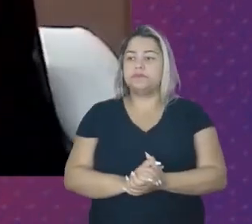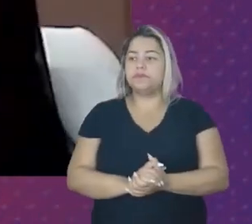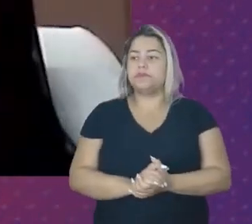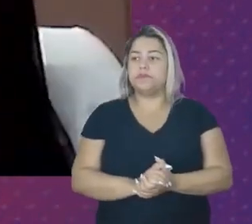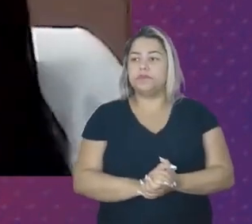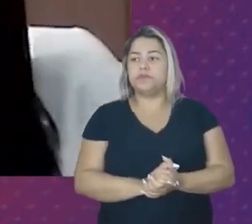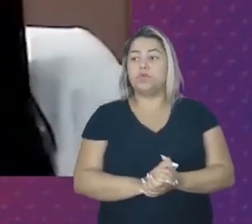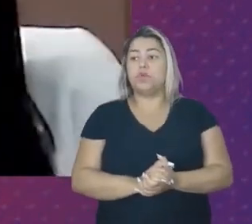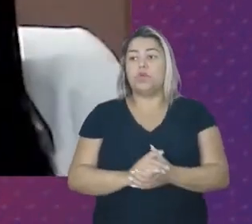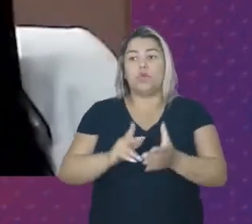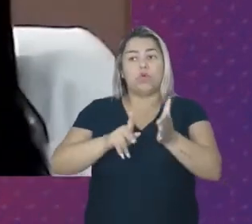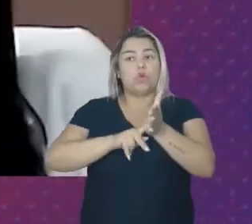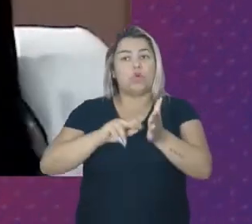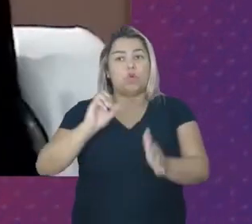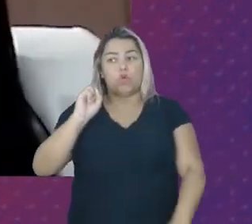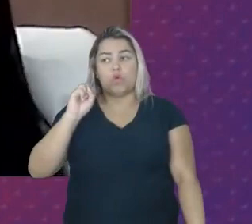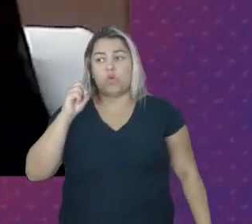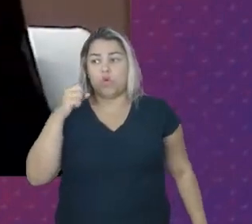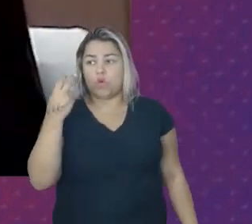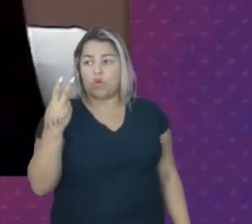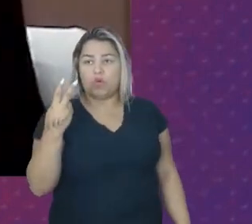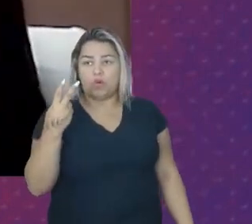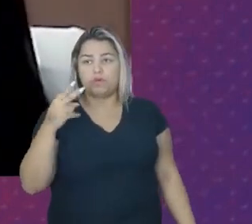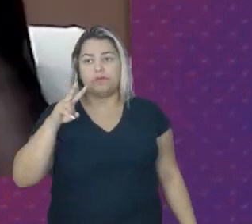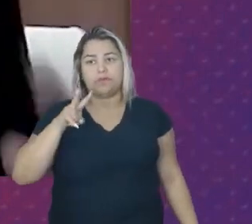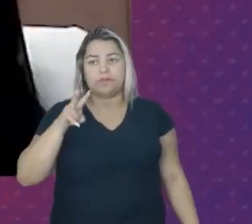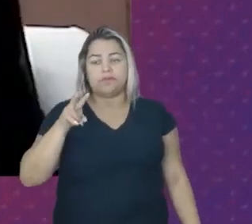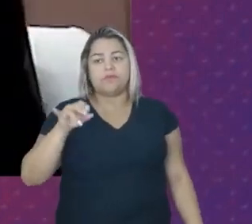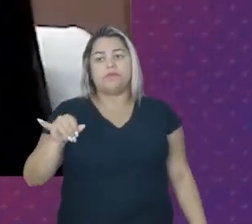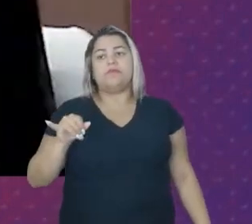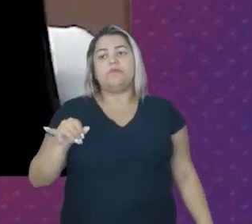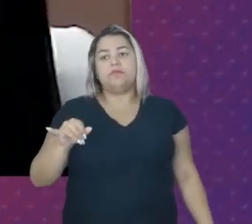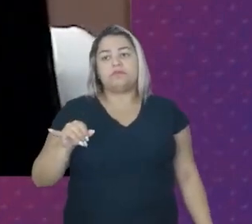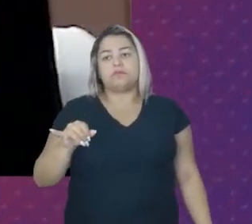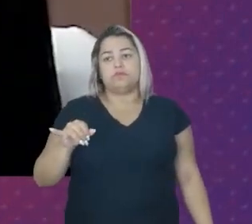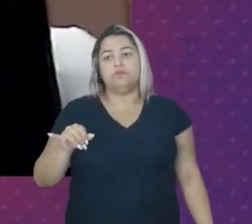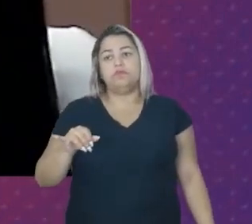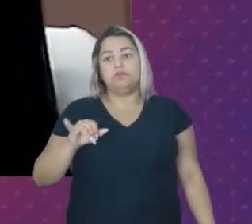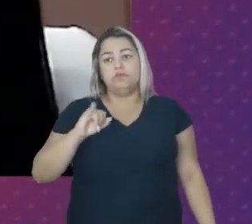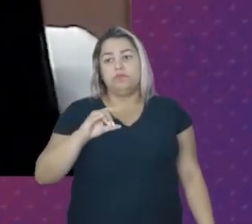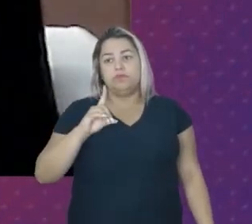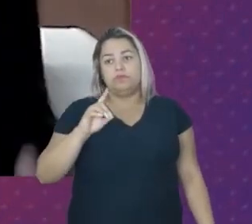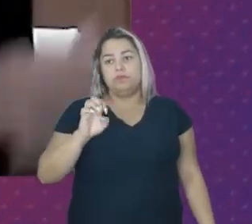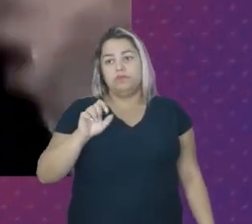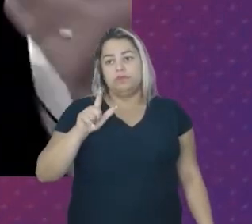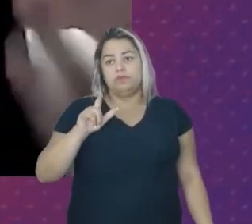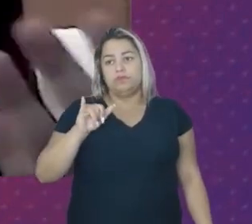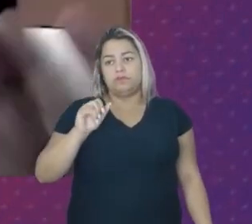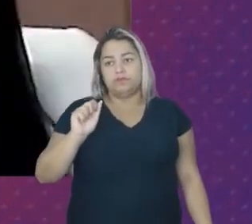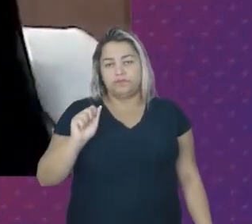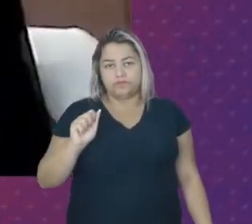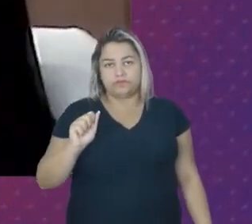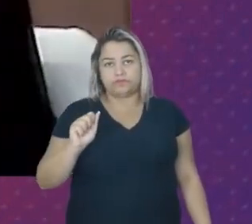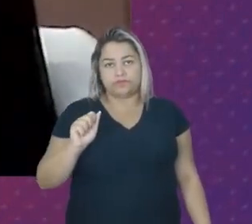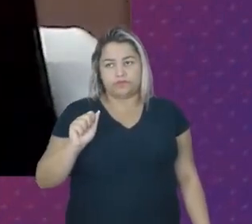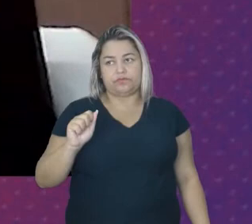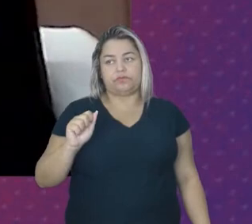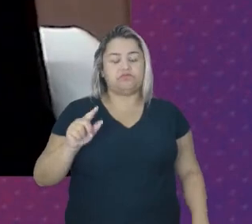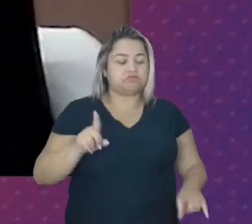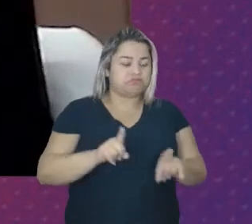como um síndico, ou você vai optar por ser uma candidata ideológica, né? E